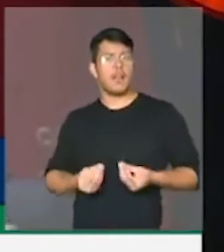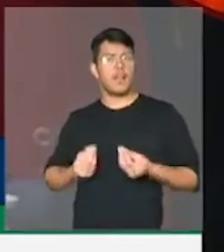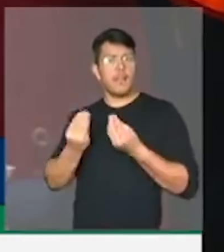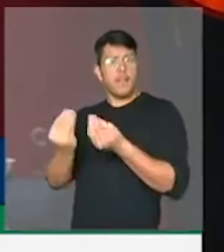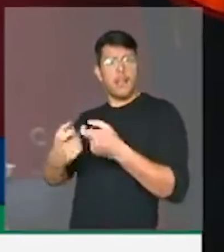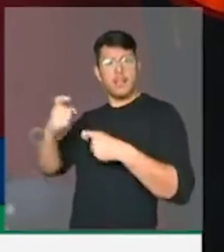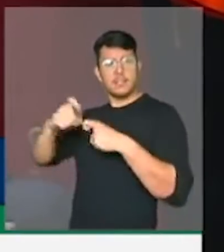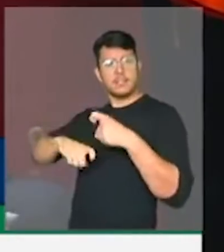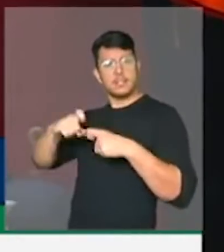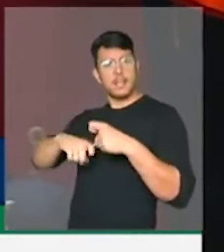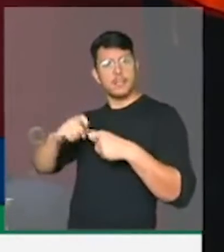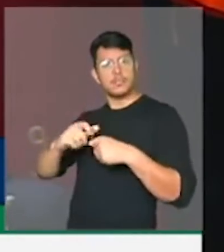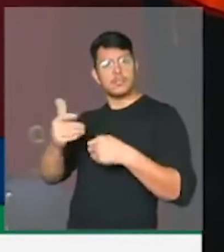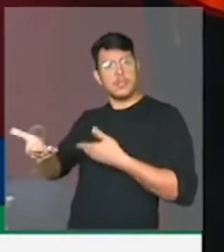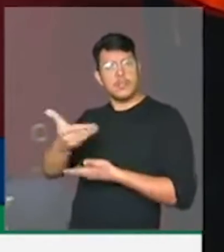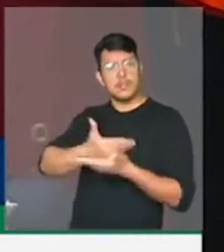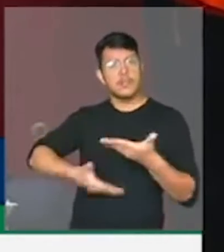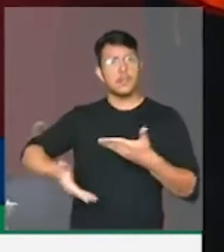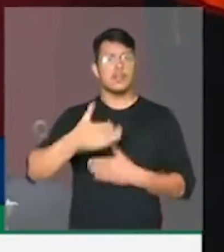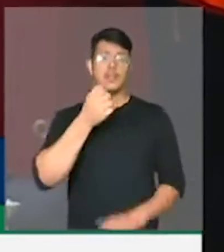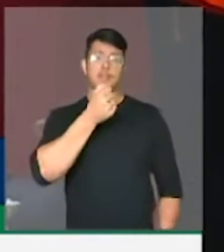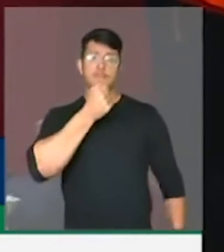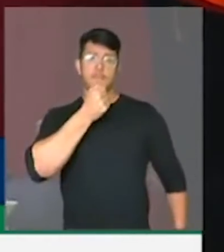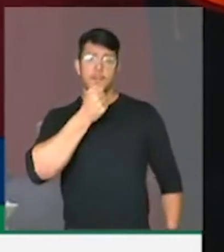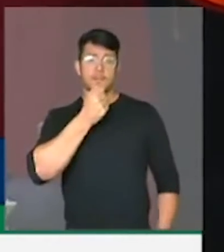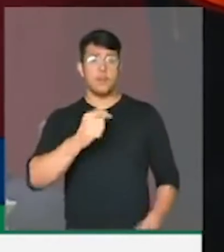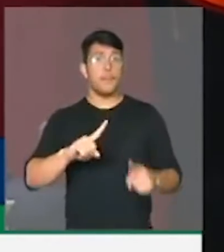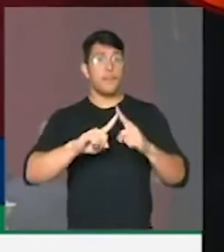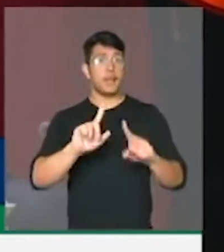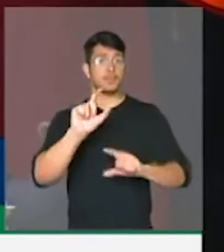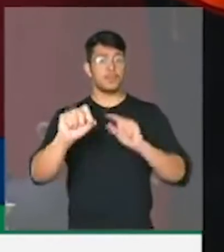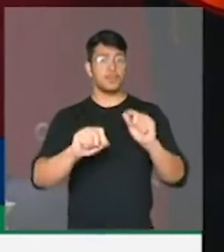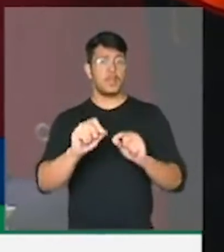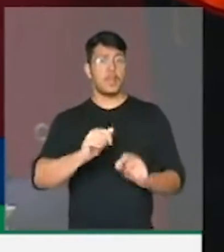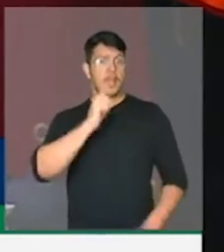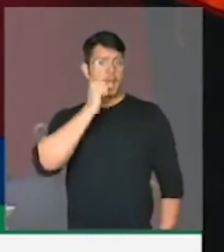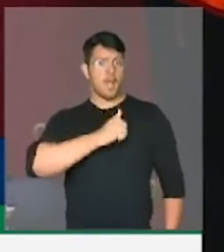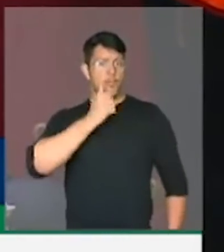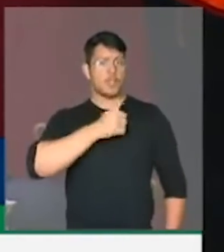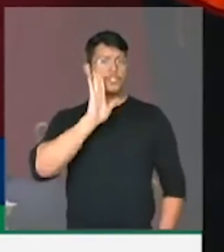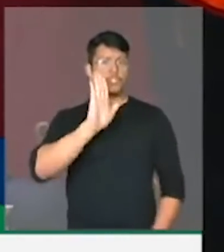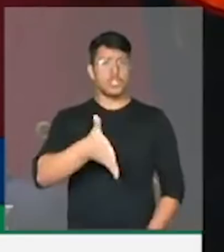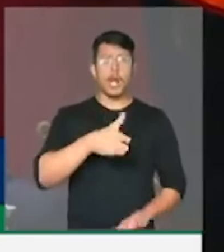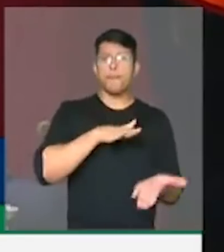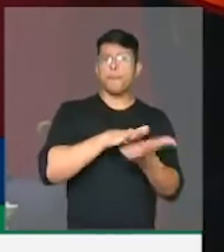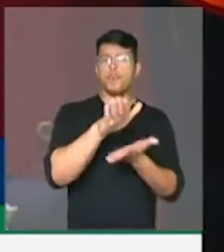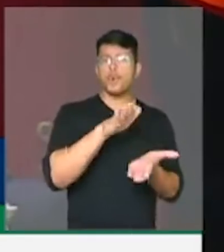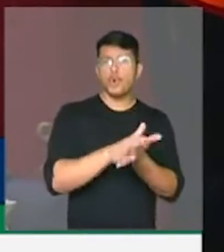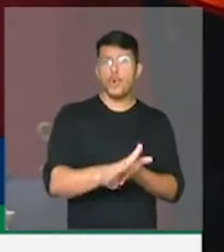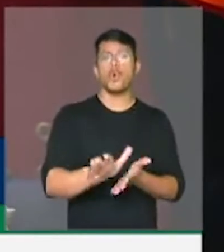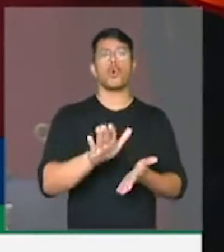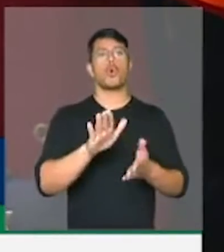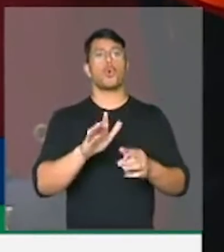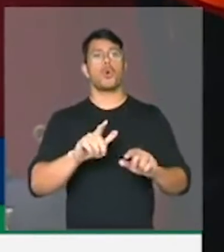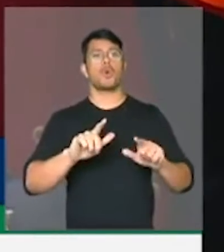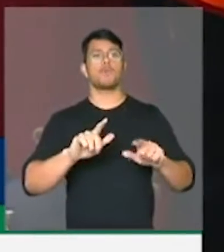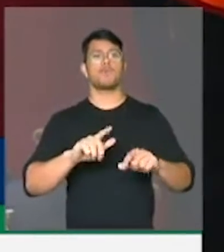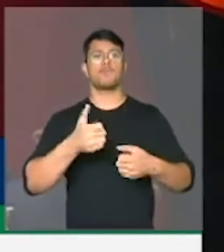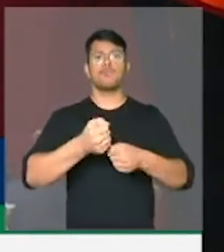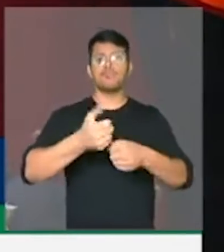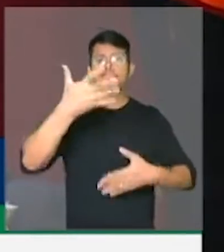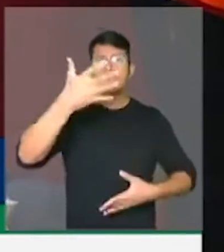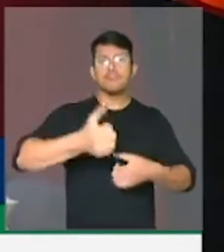informações. A própria jornalista publicou o print das conversas com o ex-funcionário, mostrando que foi ele quem